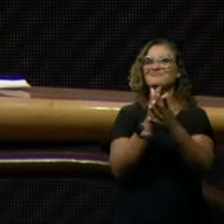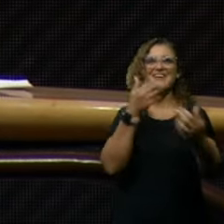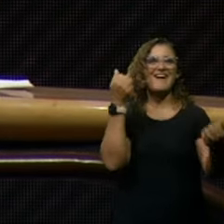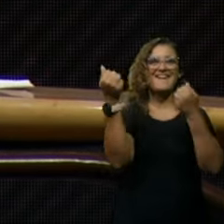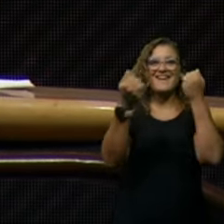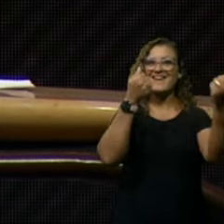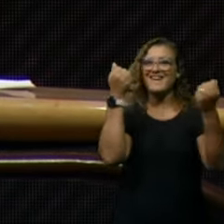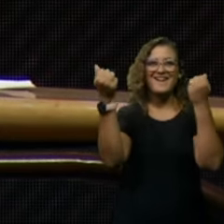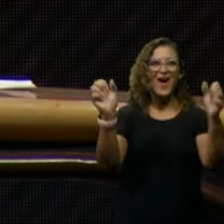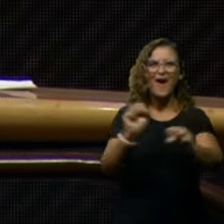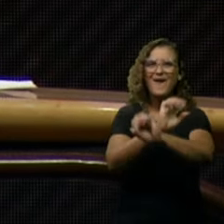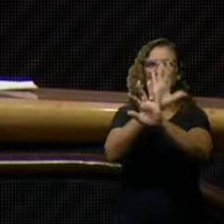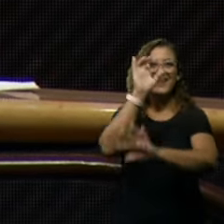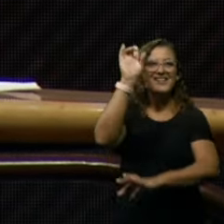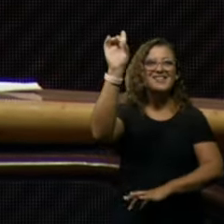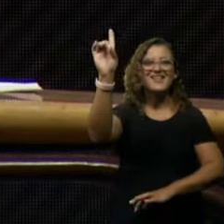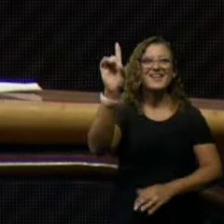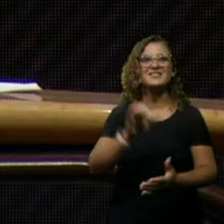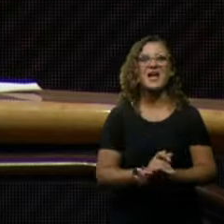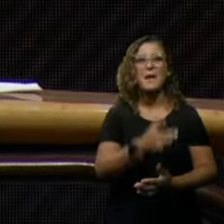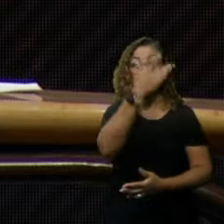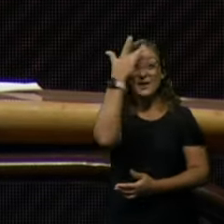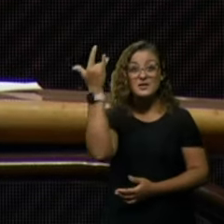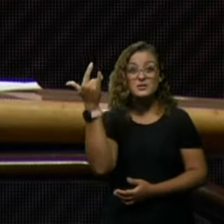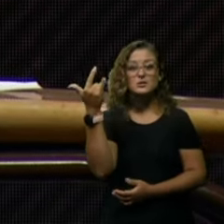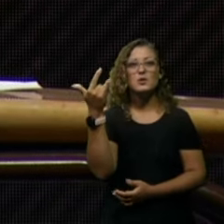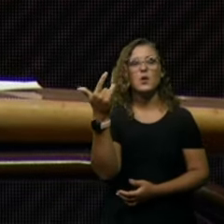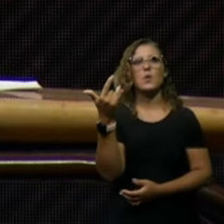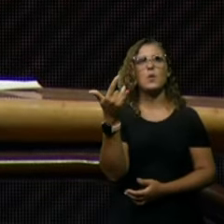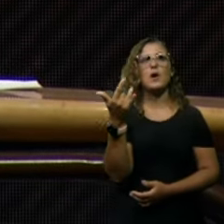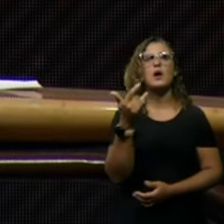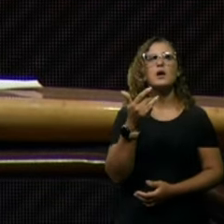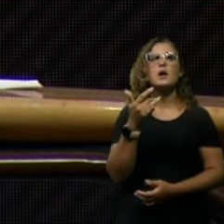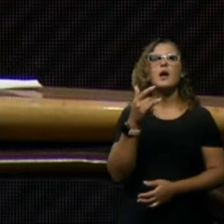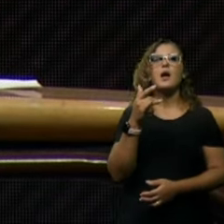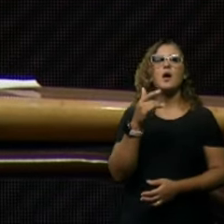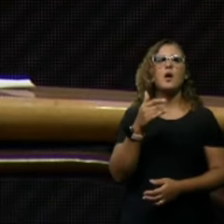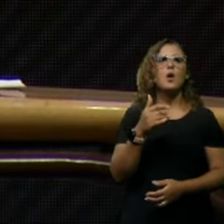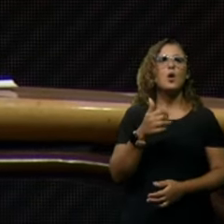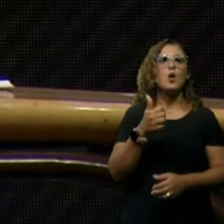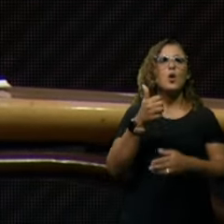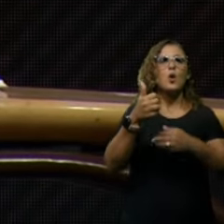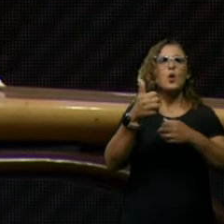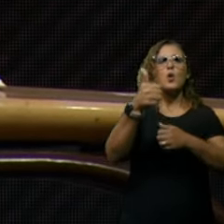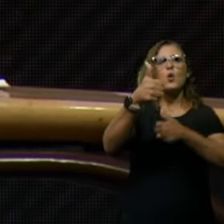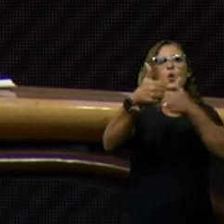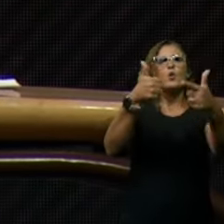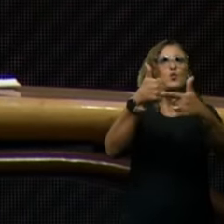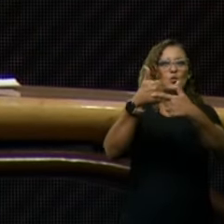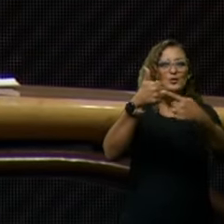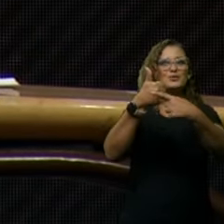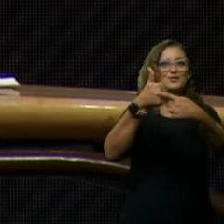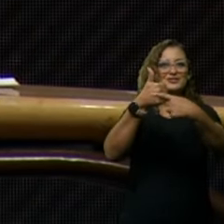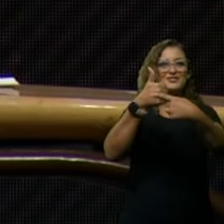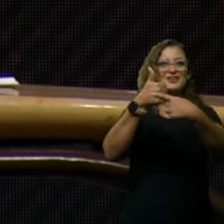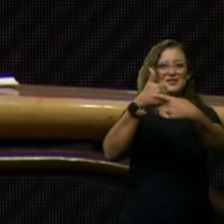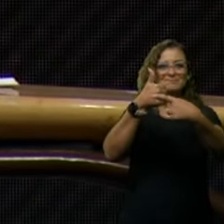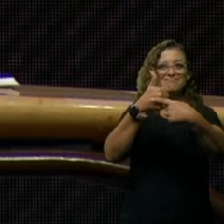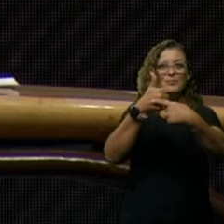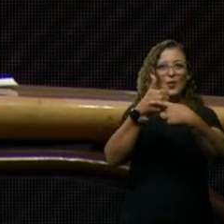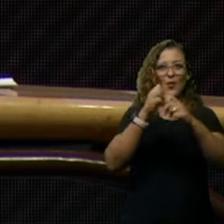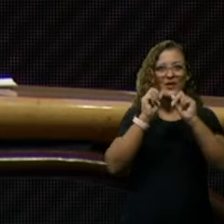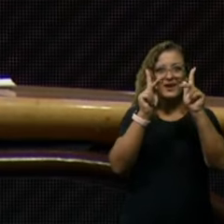é você que tá online aí já vai aqui embaixo da um like valoriza a transmissão do culto Amém pessoal